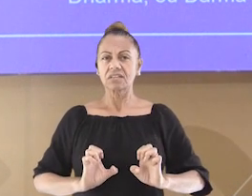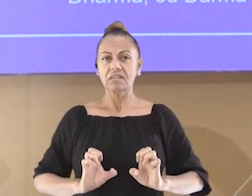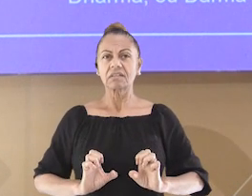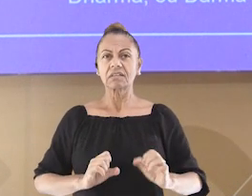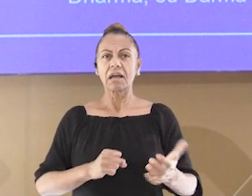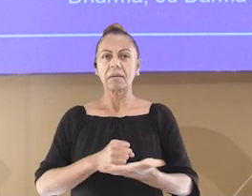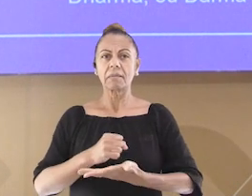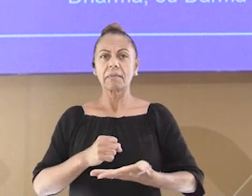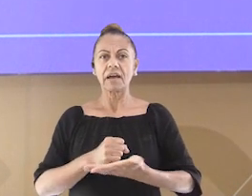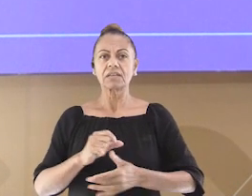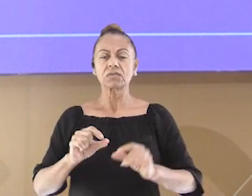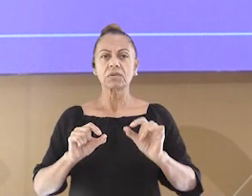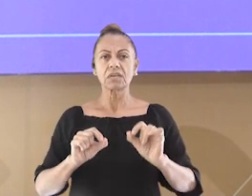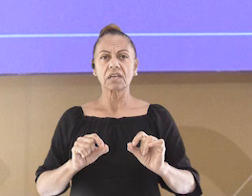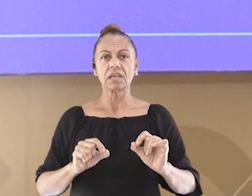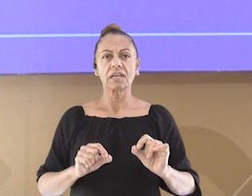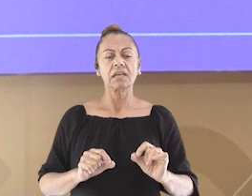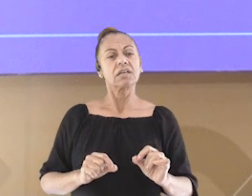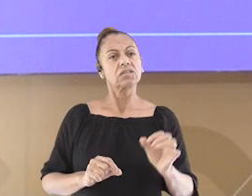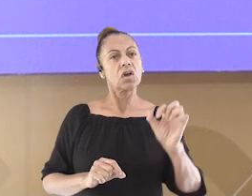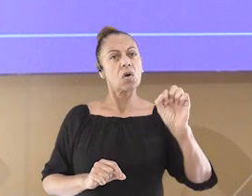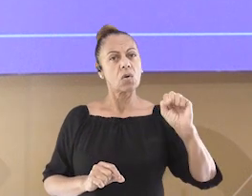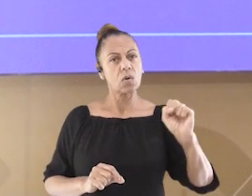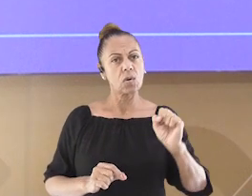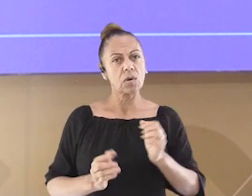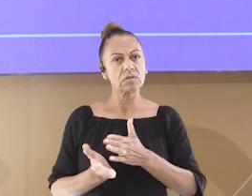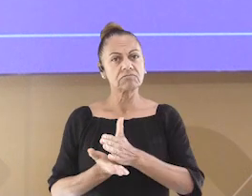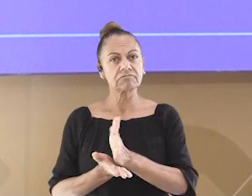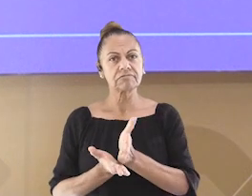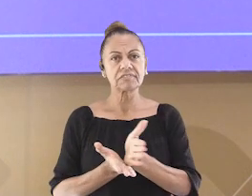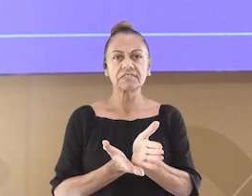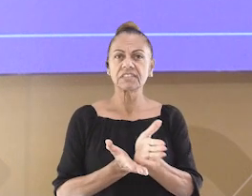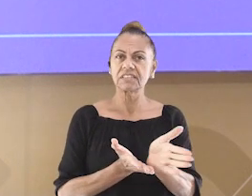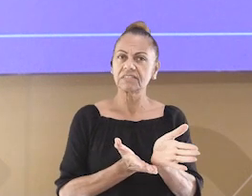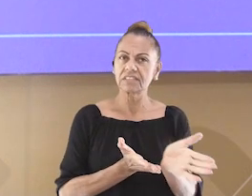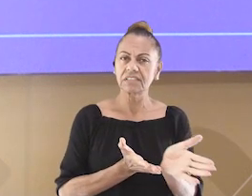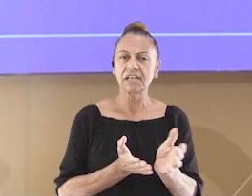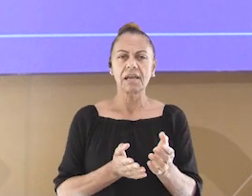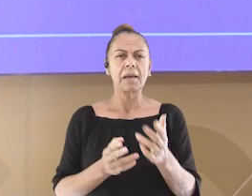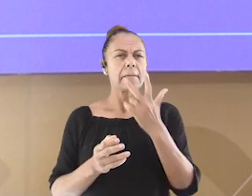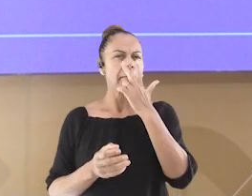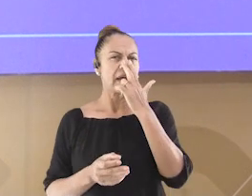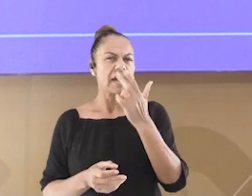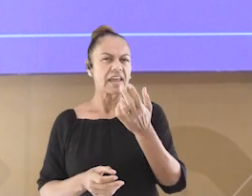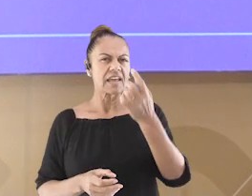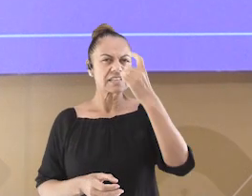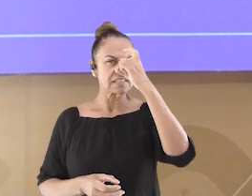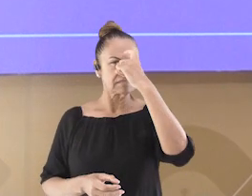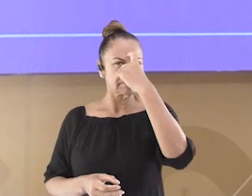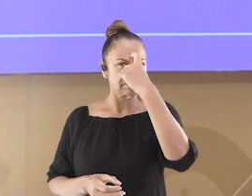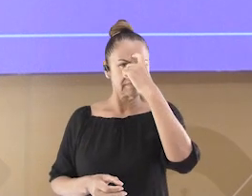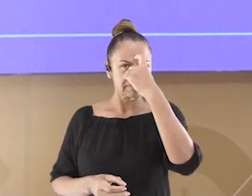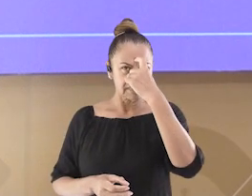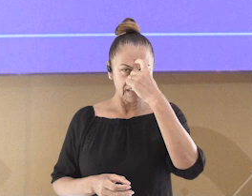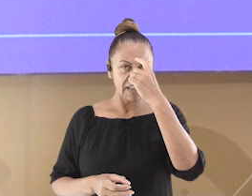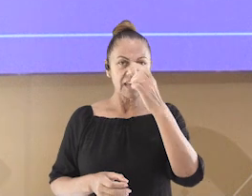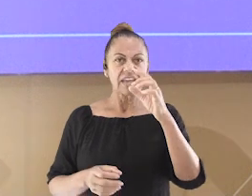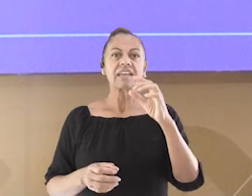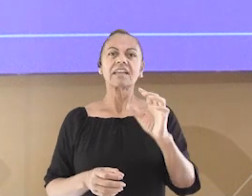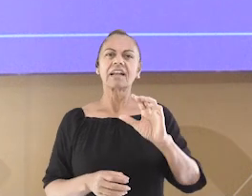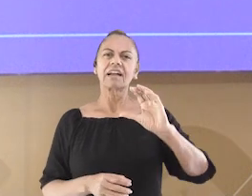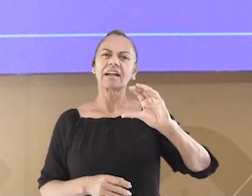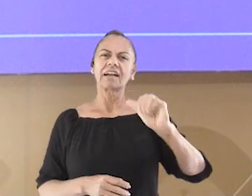Também no budismo, a ética budista está fundamentada no caminho das 8 vias e é de